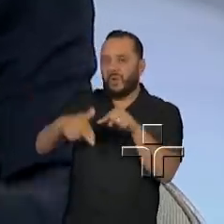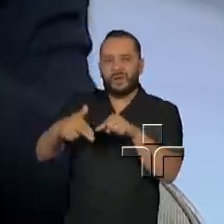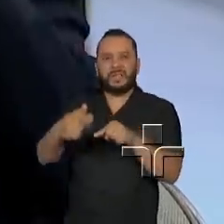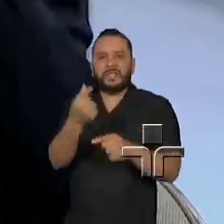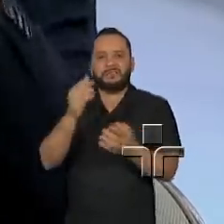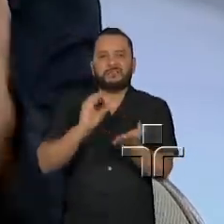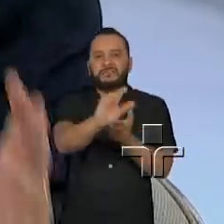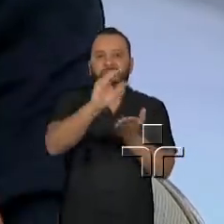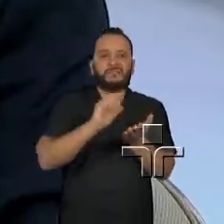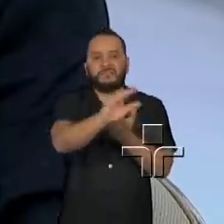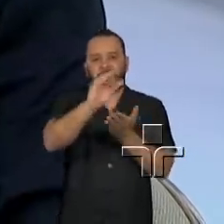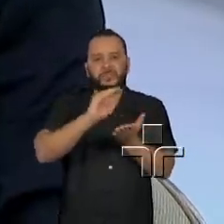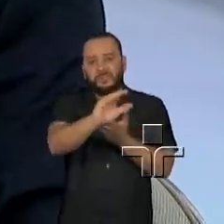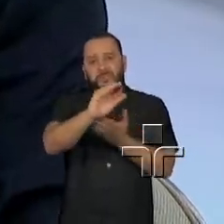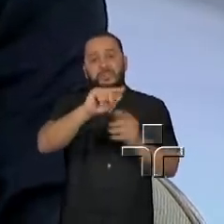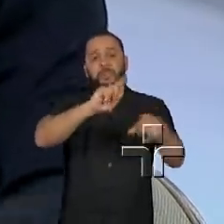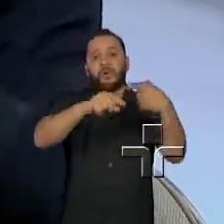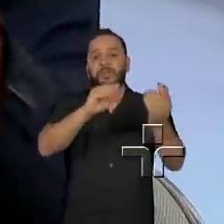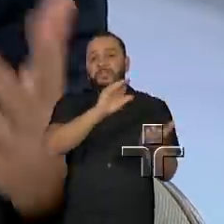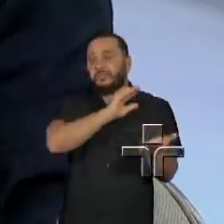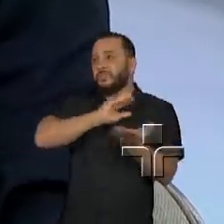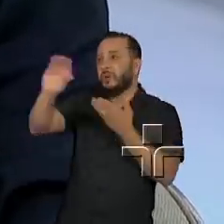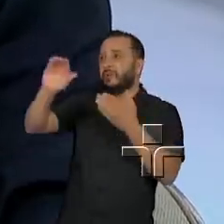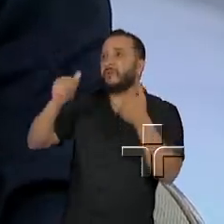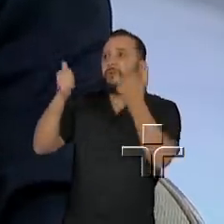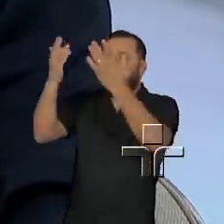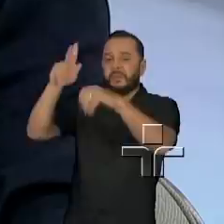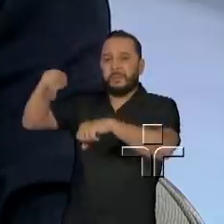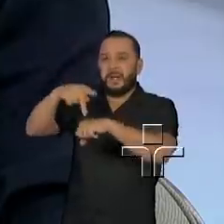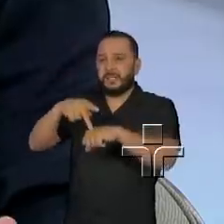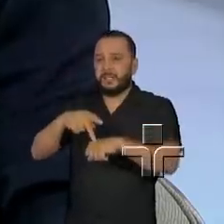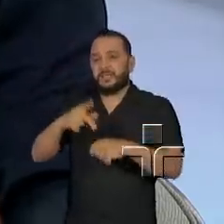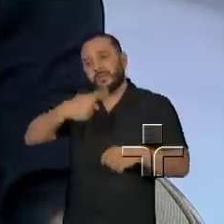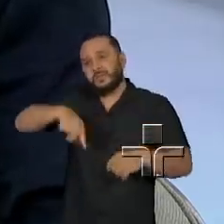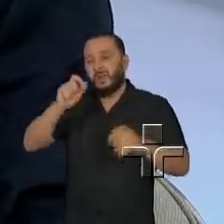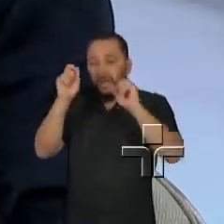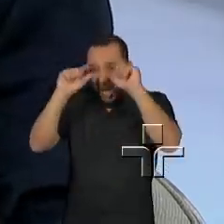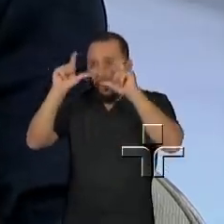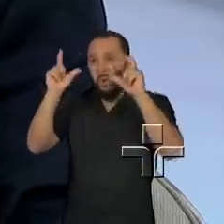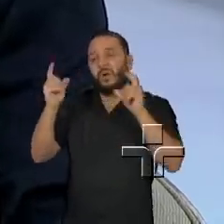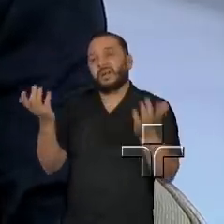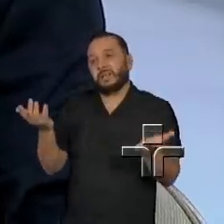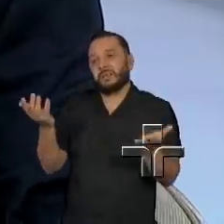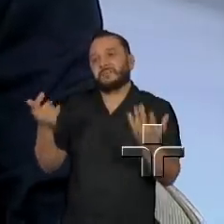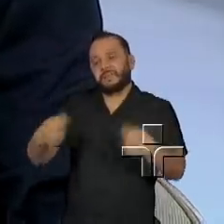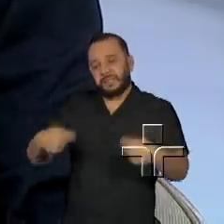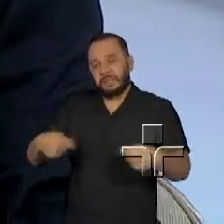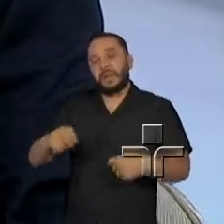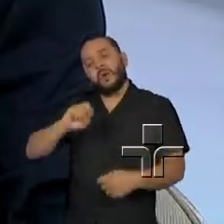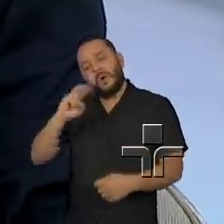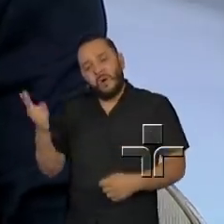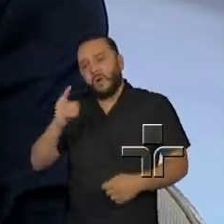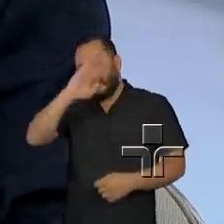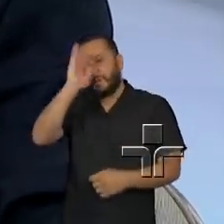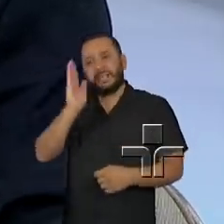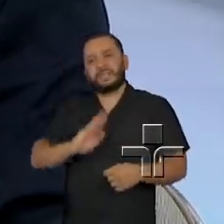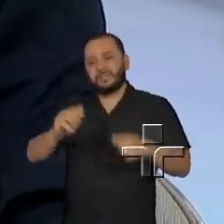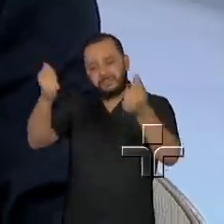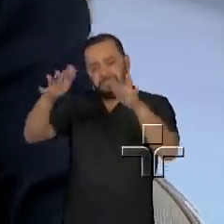depois é enviado para fora do país. Ou a gente acorda, ou não verás país nenhum. A gente precisa